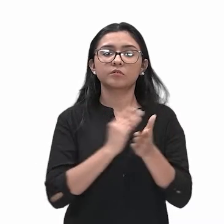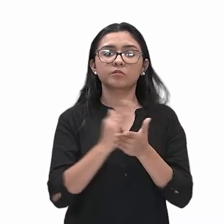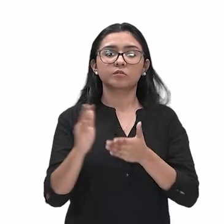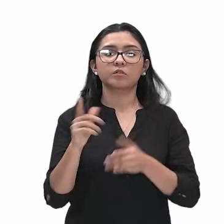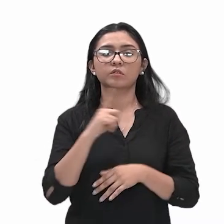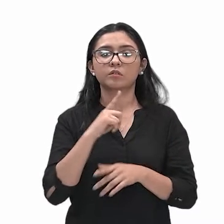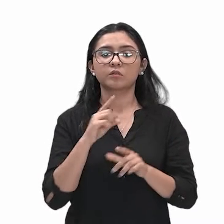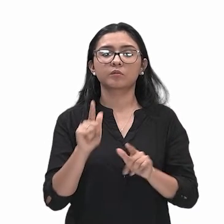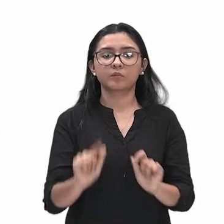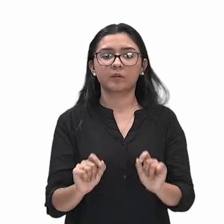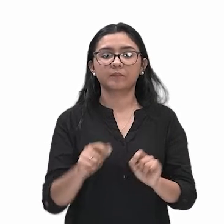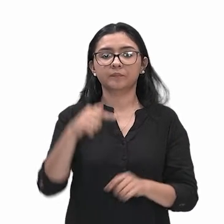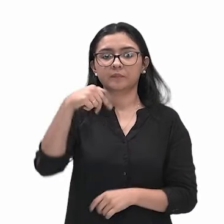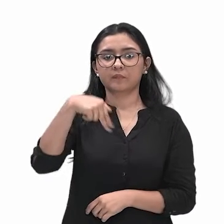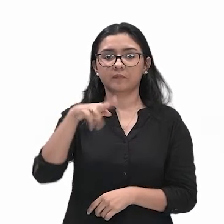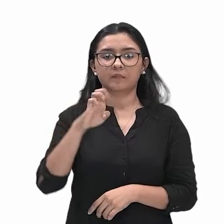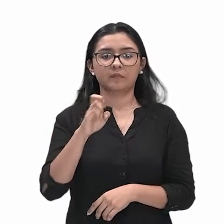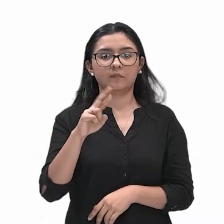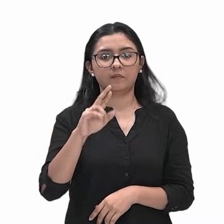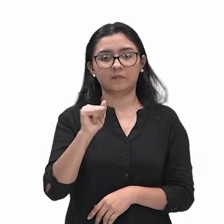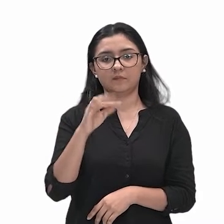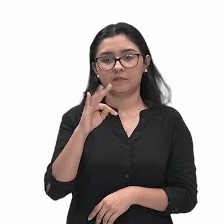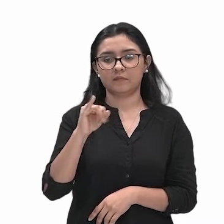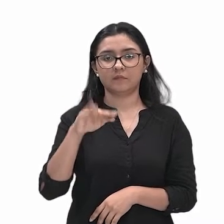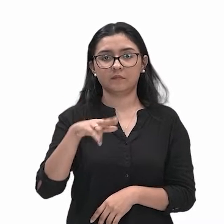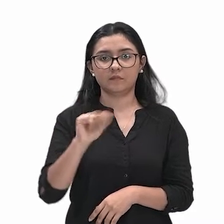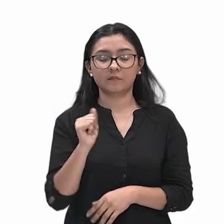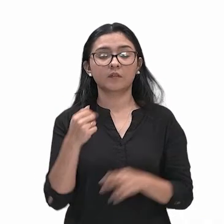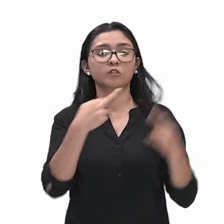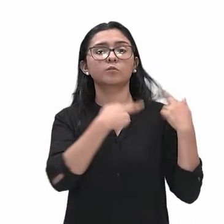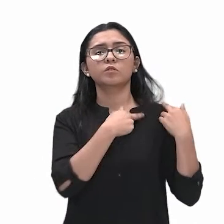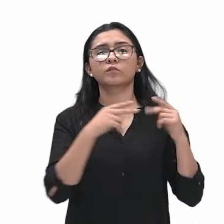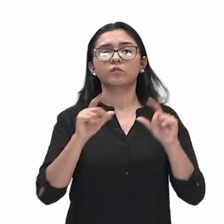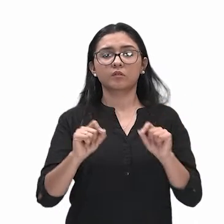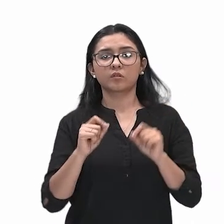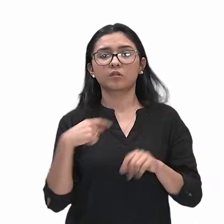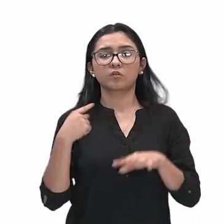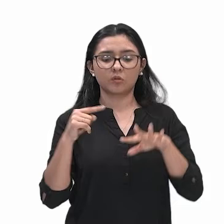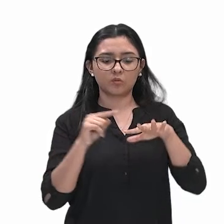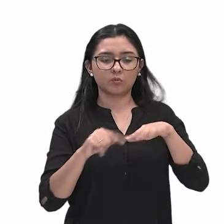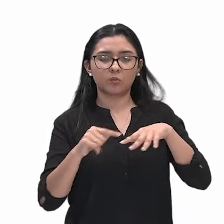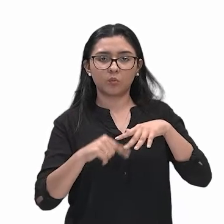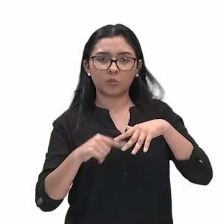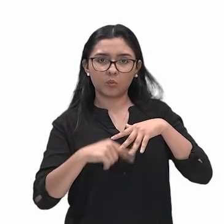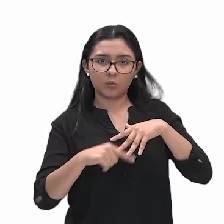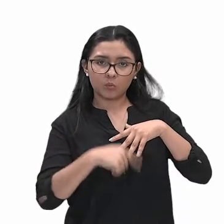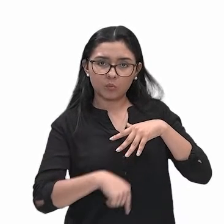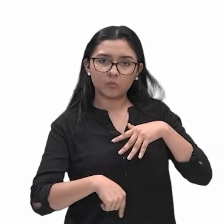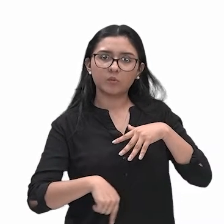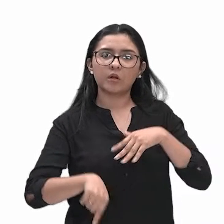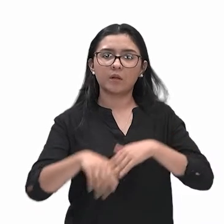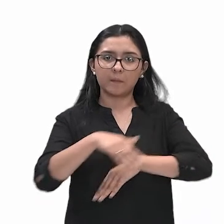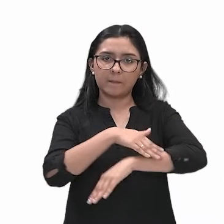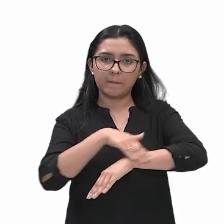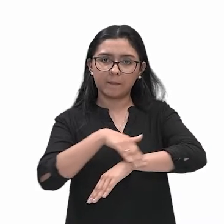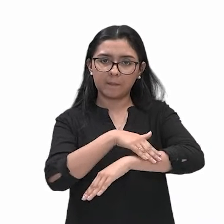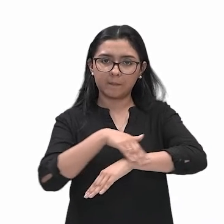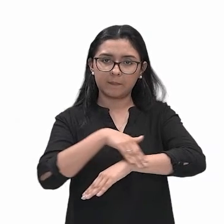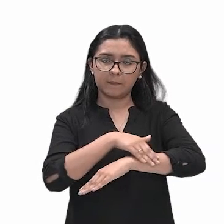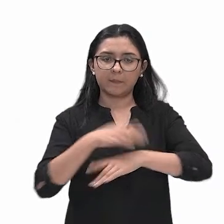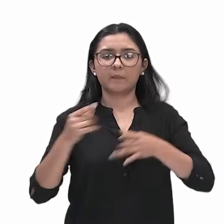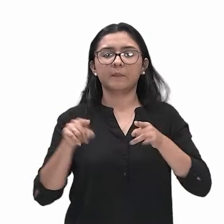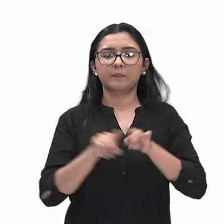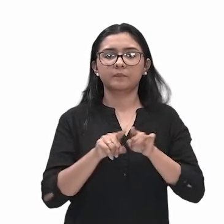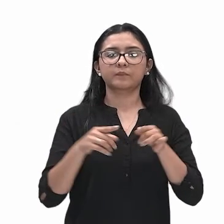a queratina, né, que é a responsável pelas nossas unhas, pela nossa pele, né,